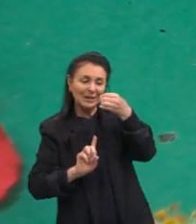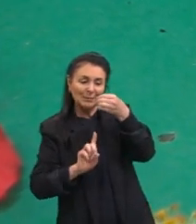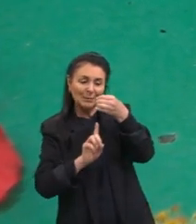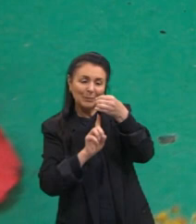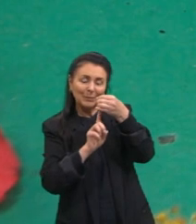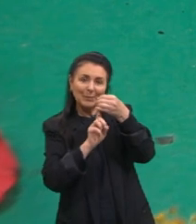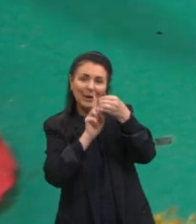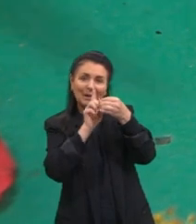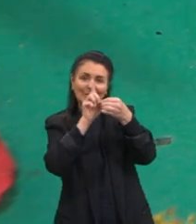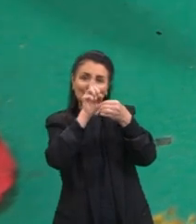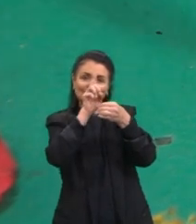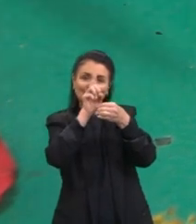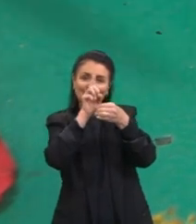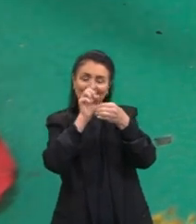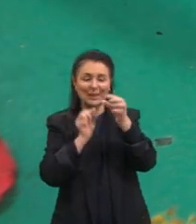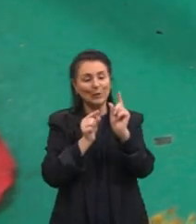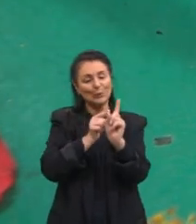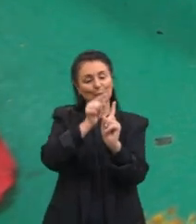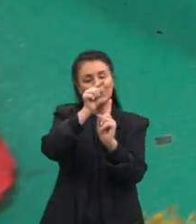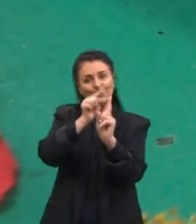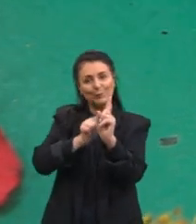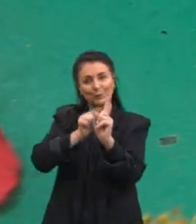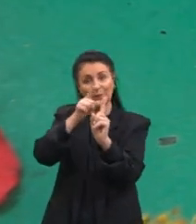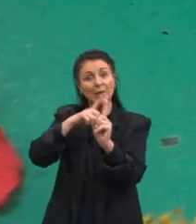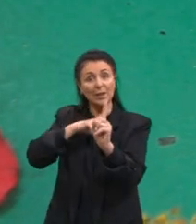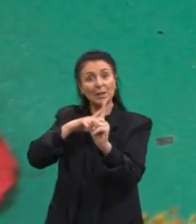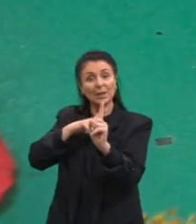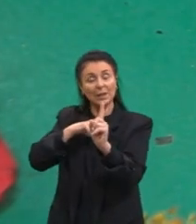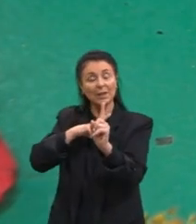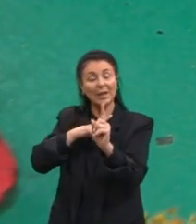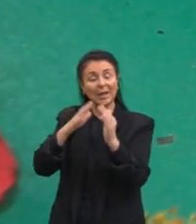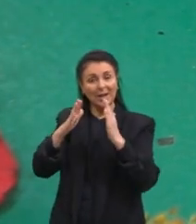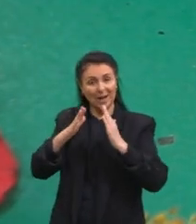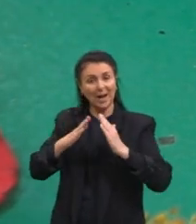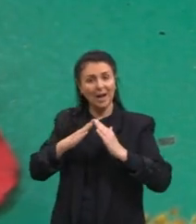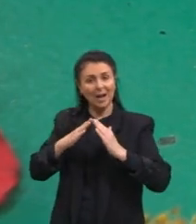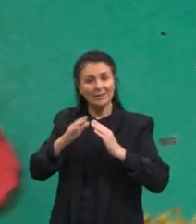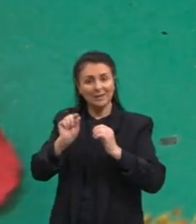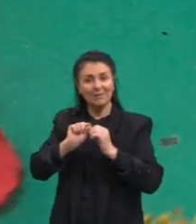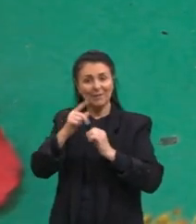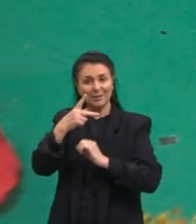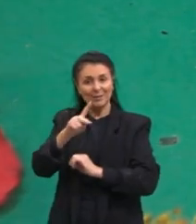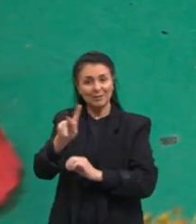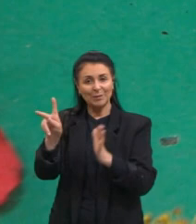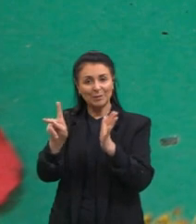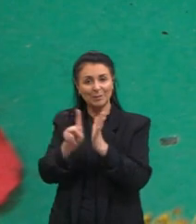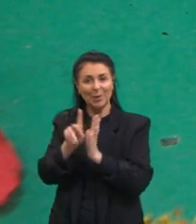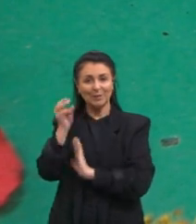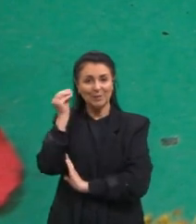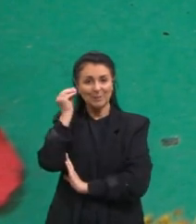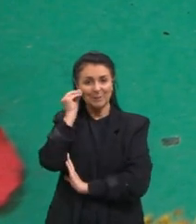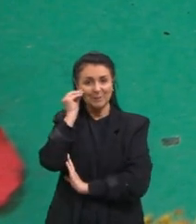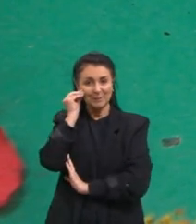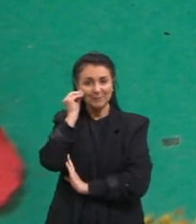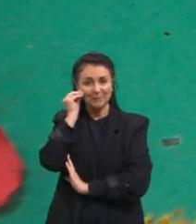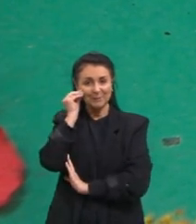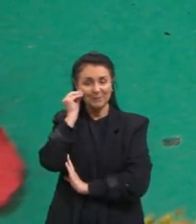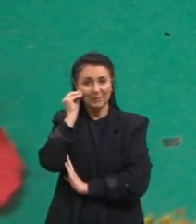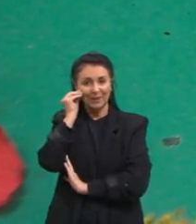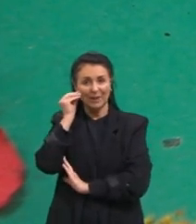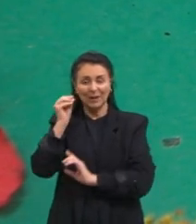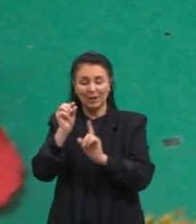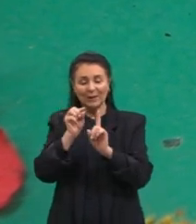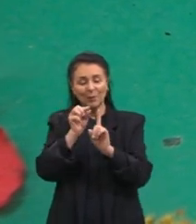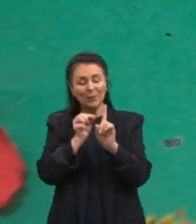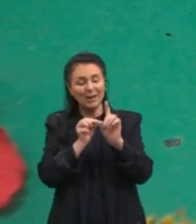perceber é um se você tiver em uma planta dessa em casa pode fazer esse experimento em casa para vocês ver aqui tem